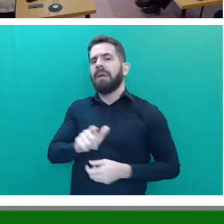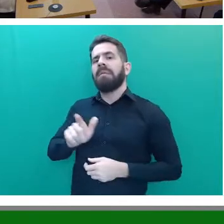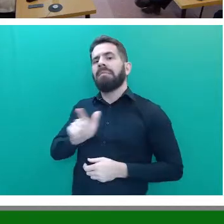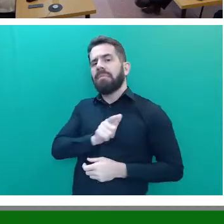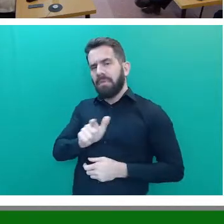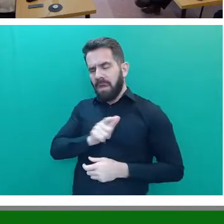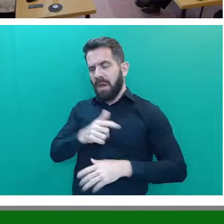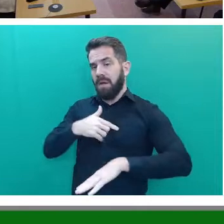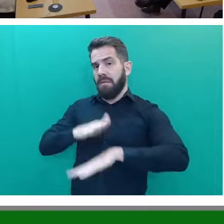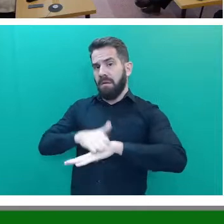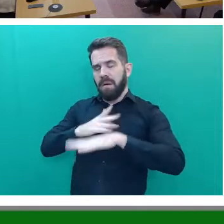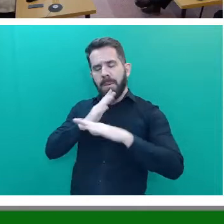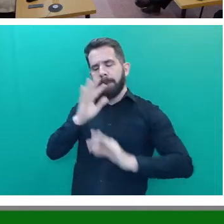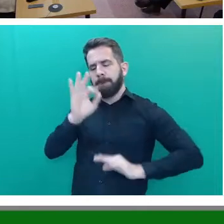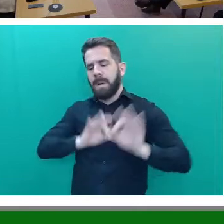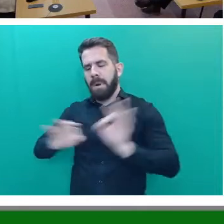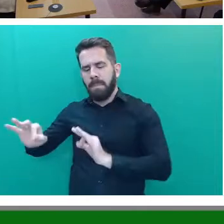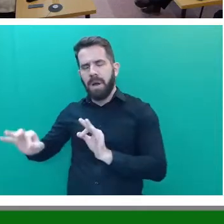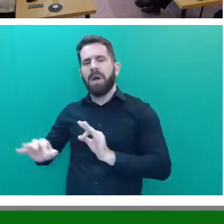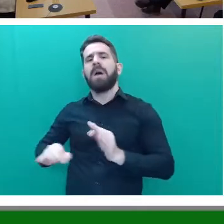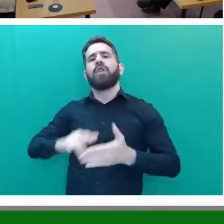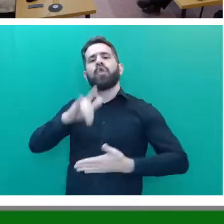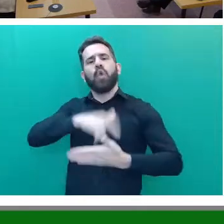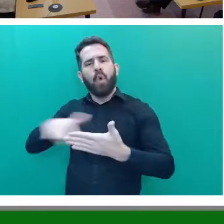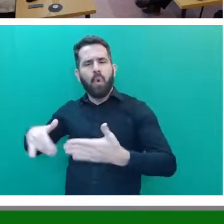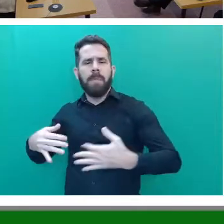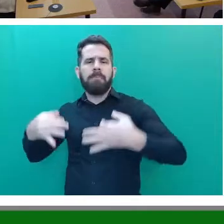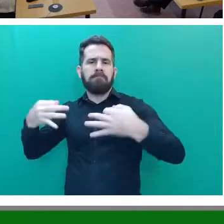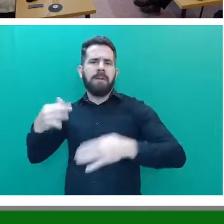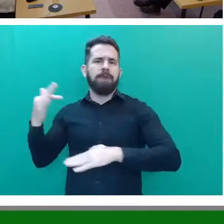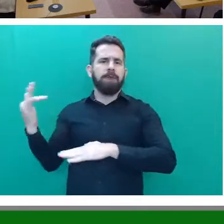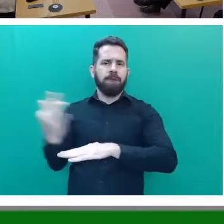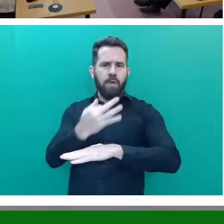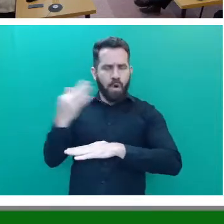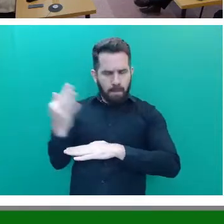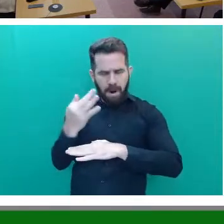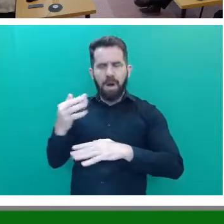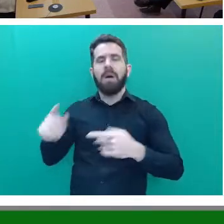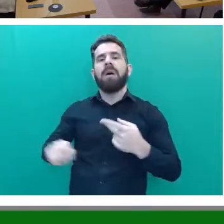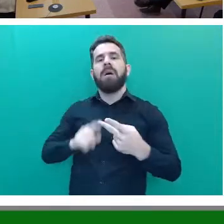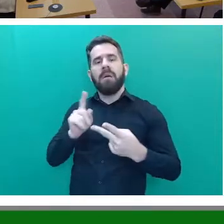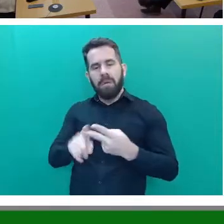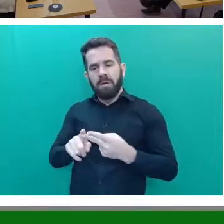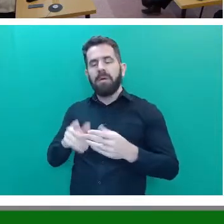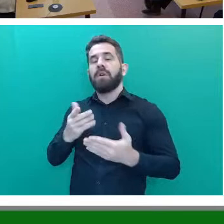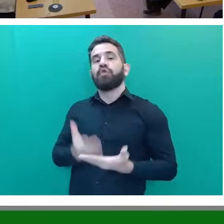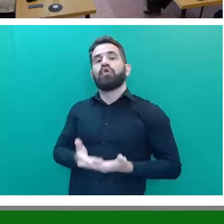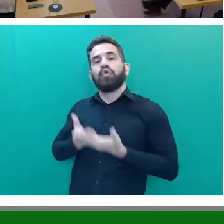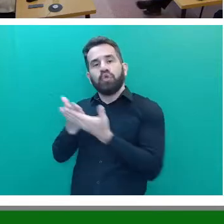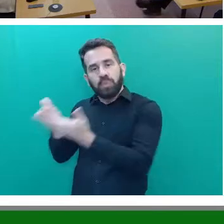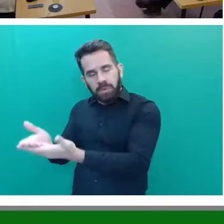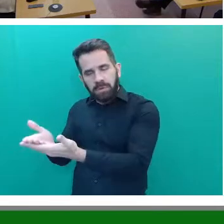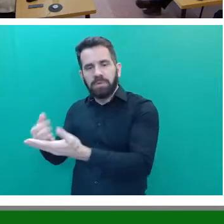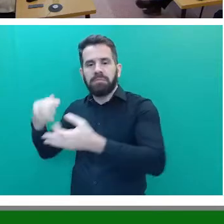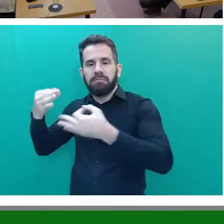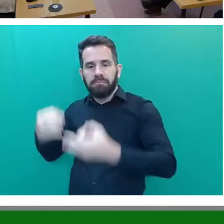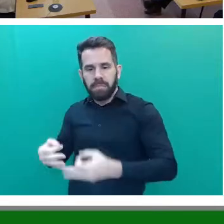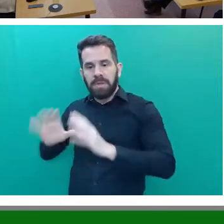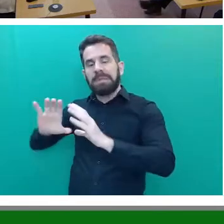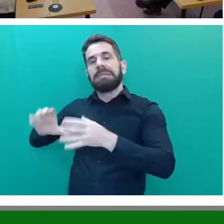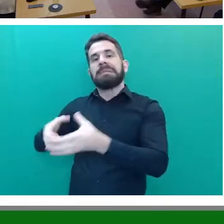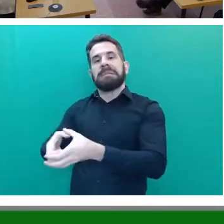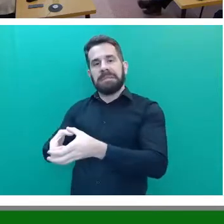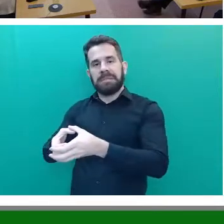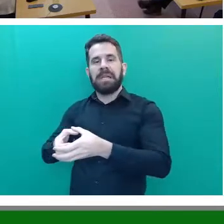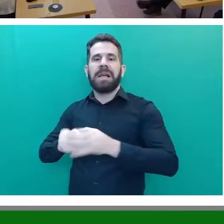documentos formais para aplicação da pesquisa, bem como a submissão e aprovação do projeto pelo CEP da